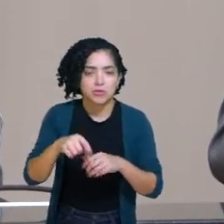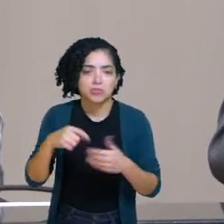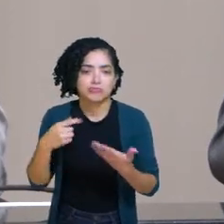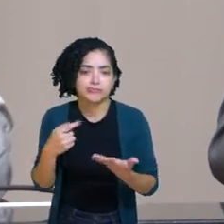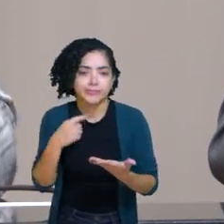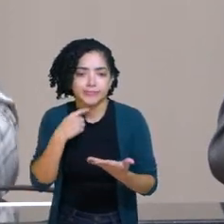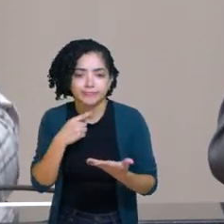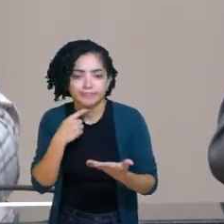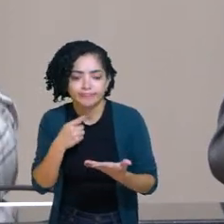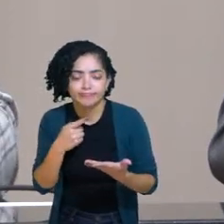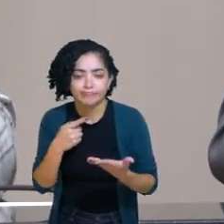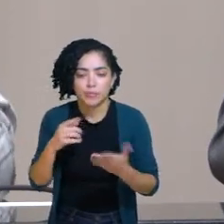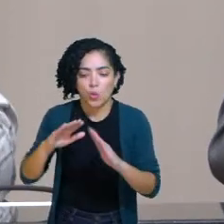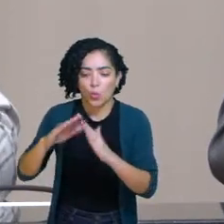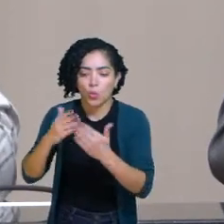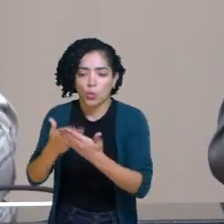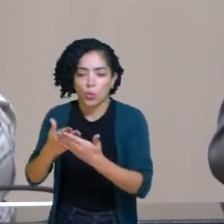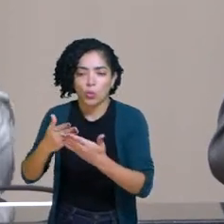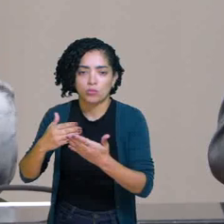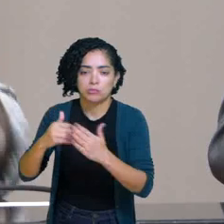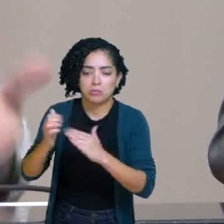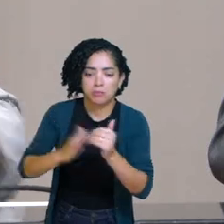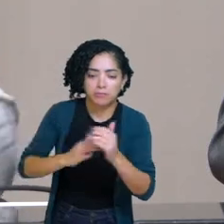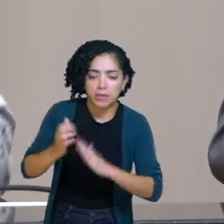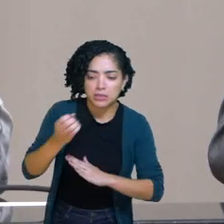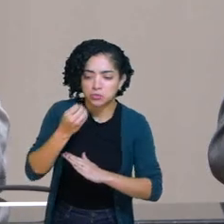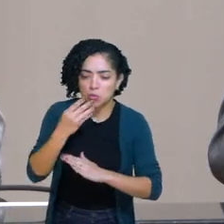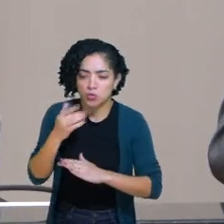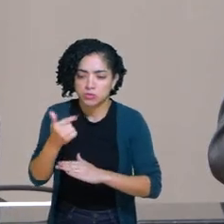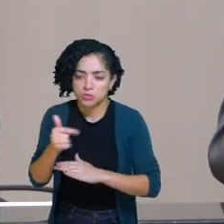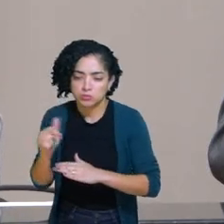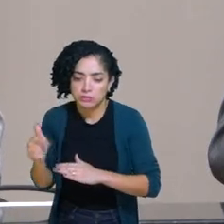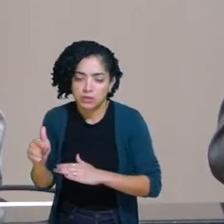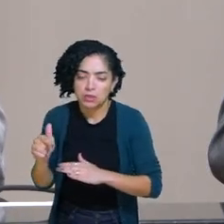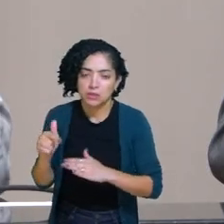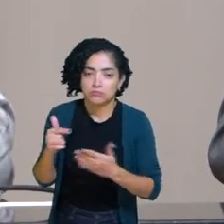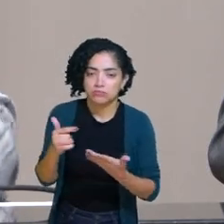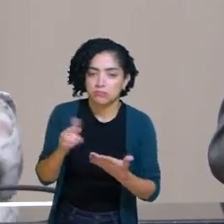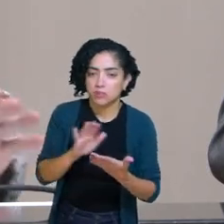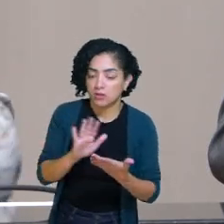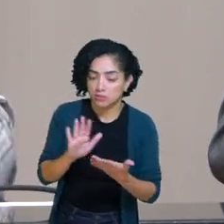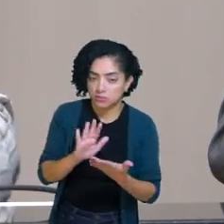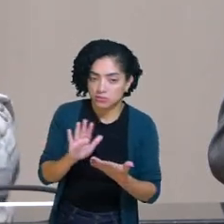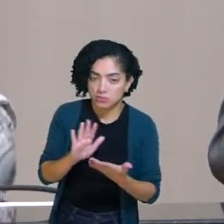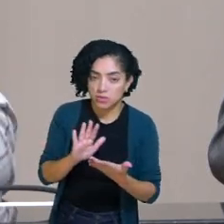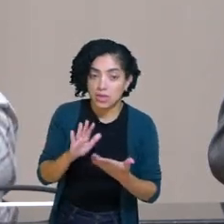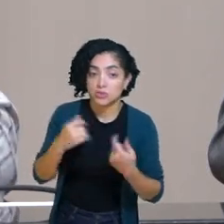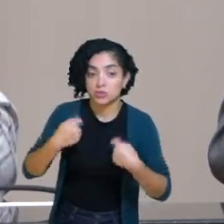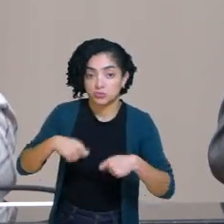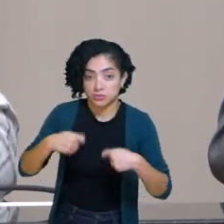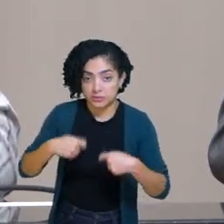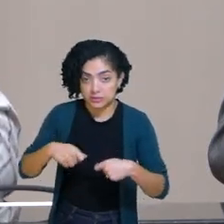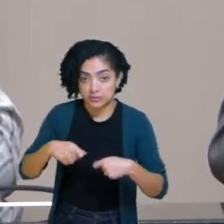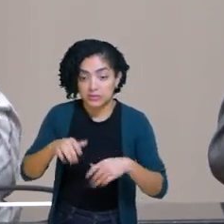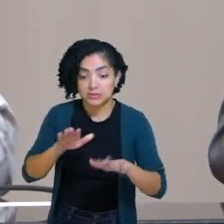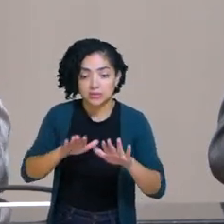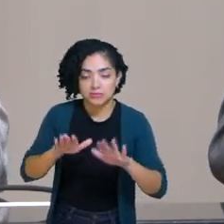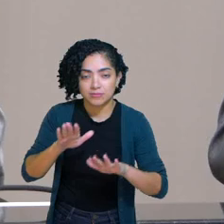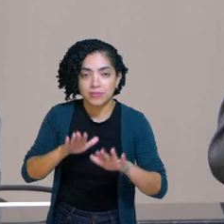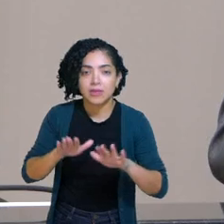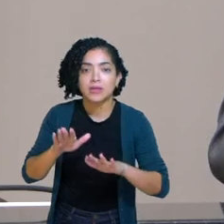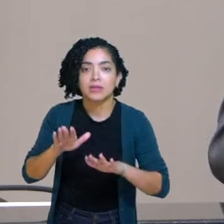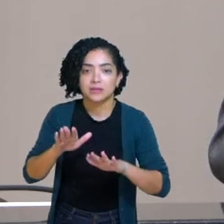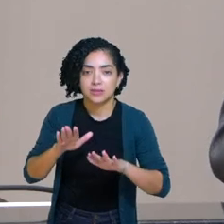tivesse boas práticas ou bons resultados por conta de uma má formação então a gente precisa modalizar essas questões